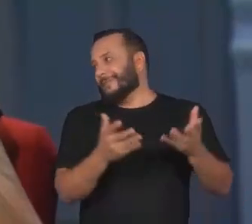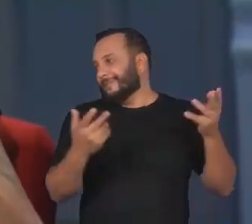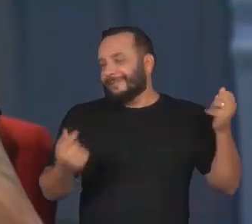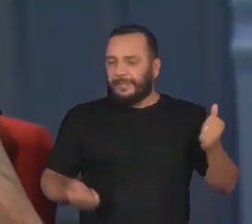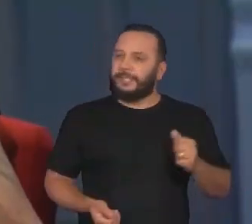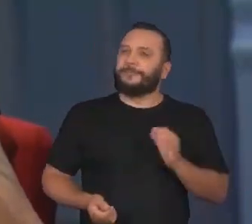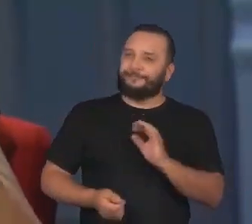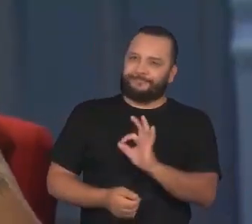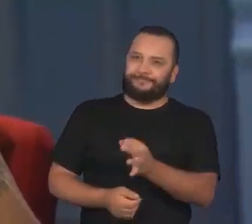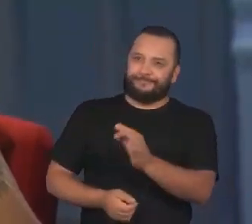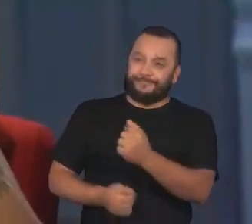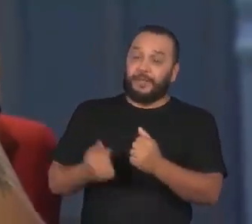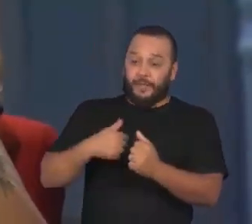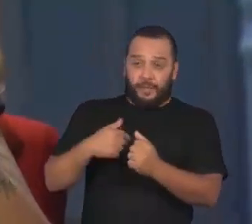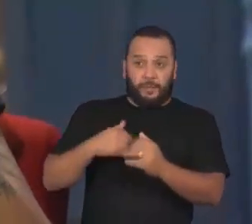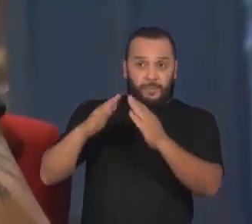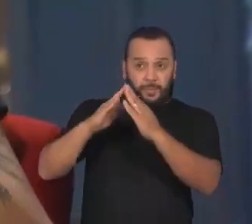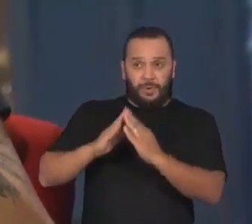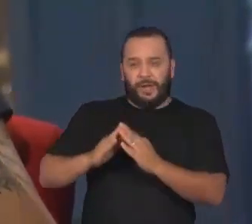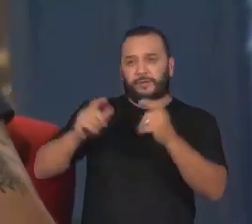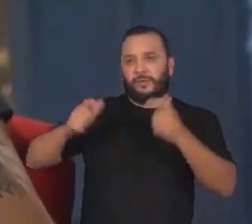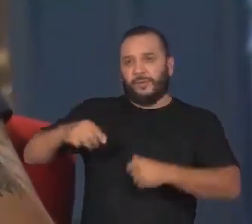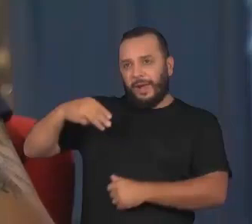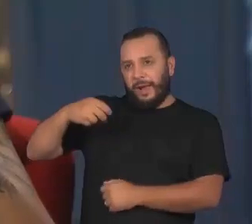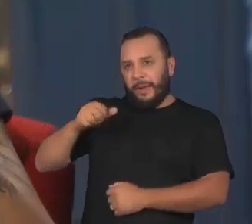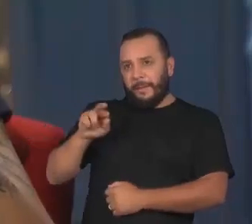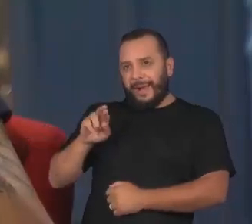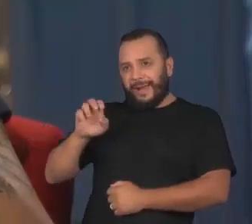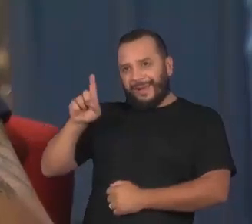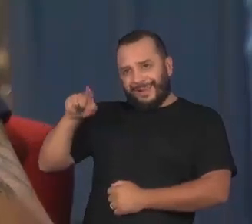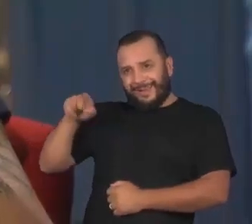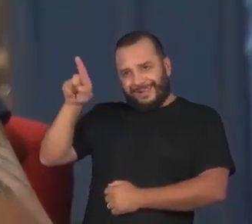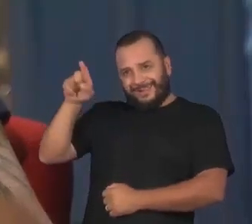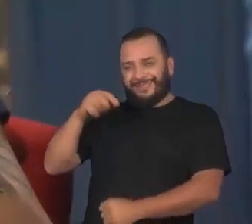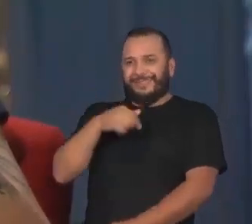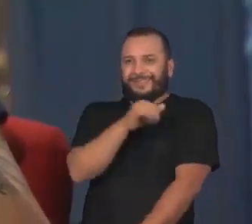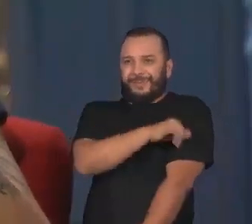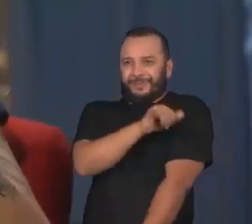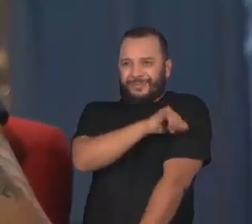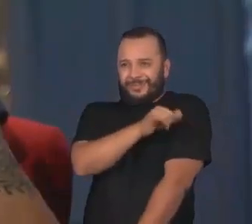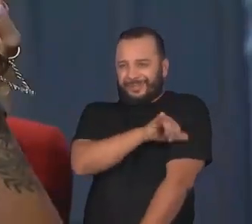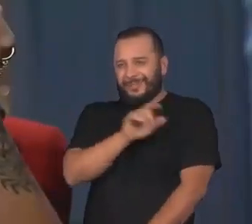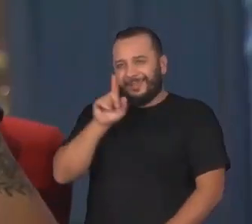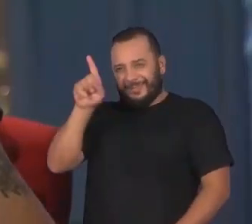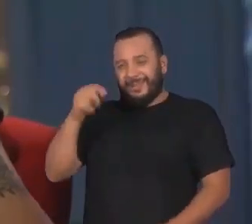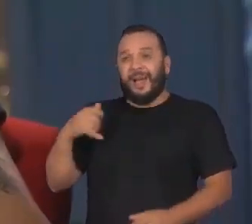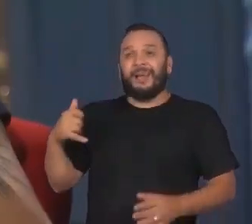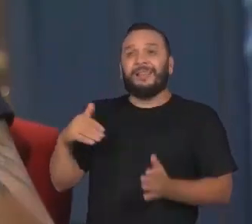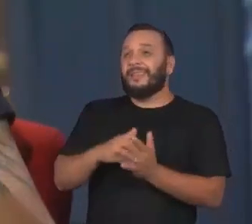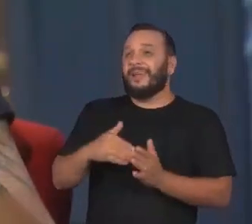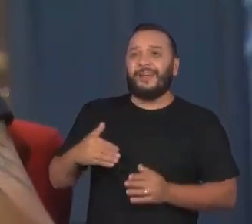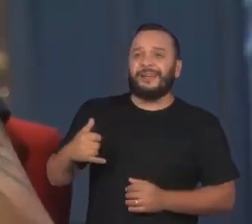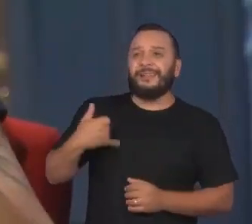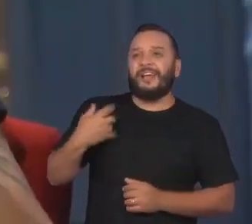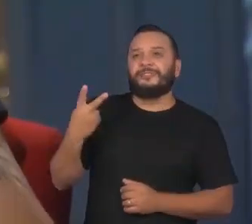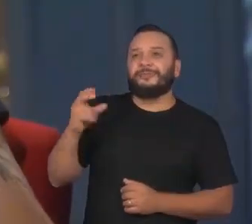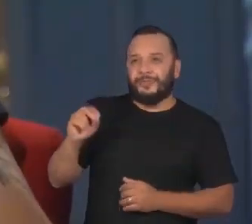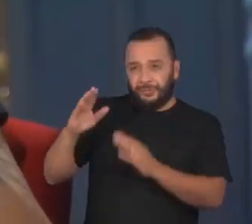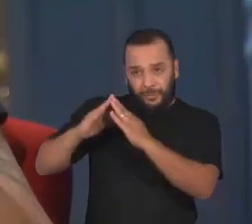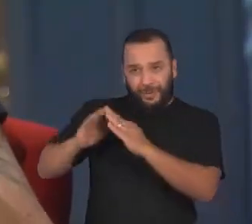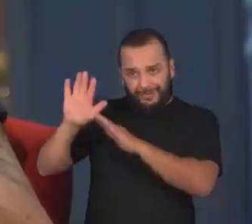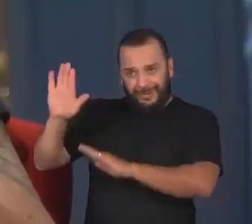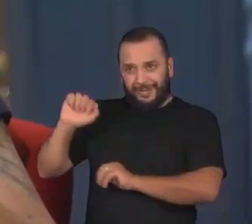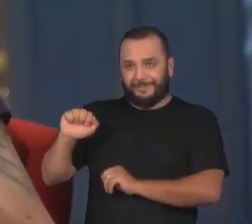lá e assim na época eu morava na comunidade da marena Eu morei na na na favela do parco União no Rio de Janeiro até meus 20 anos então quando eu tinha